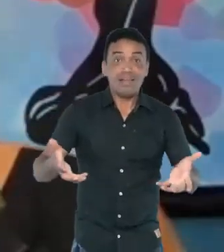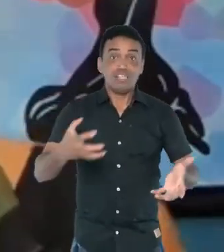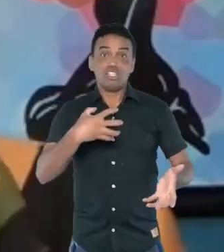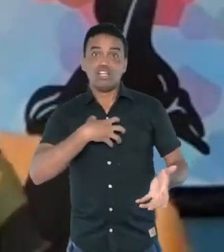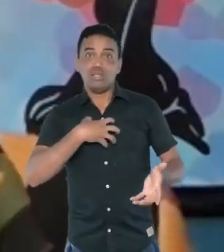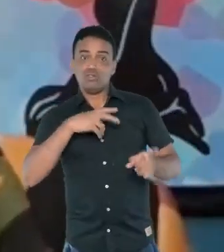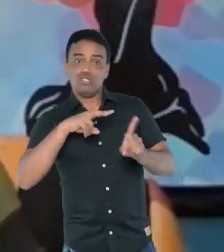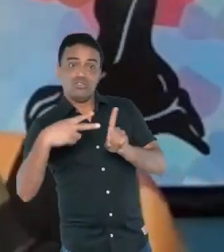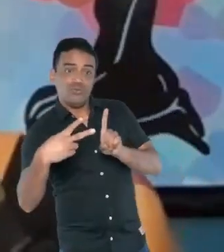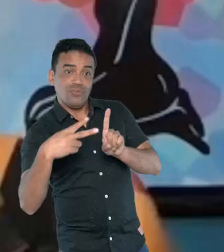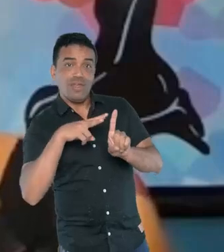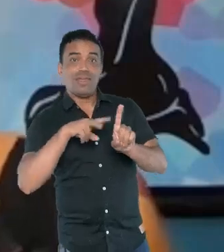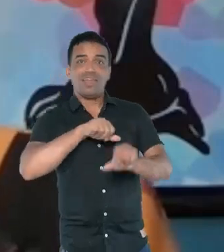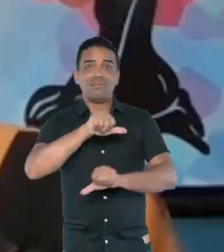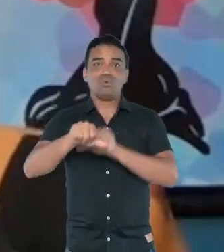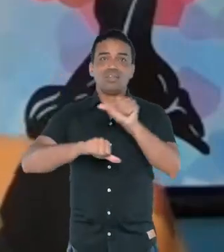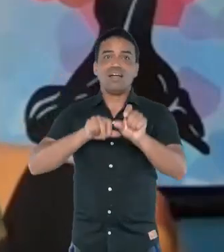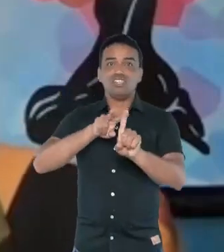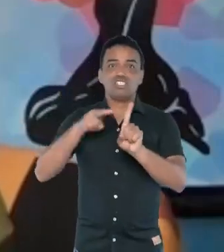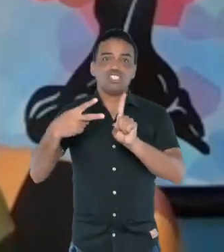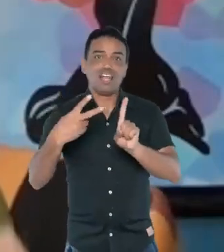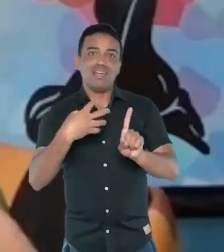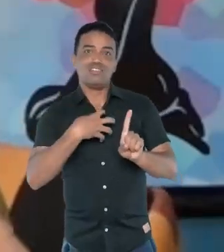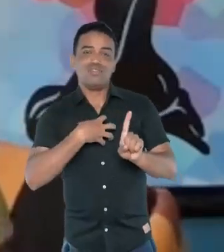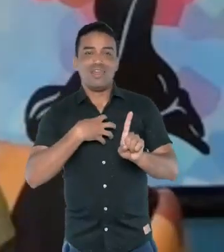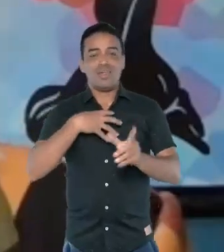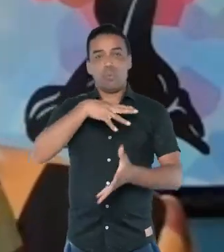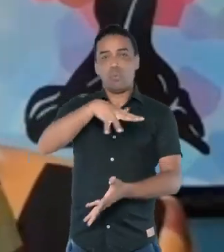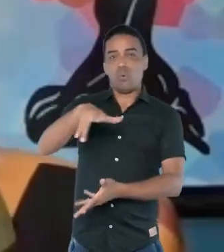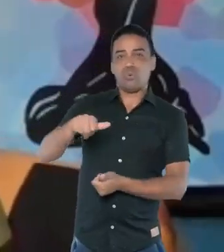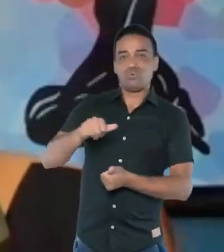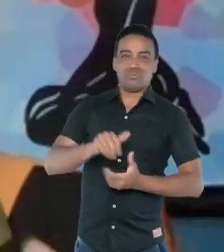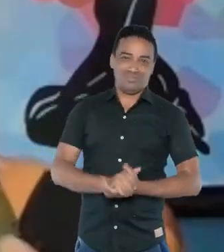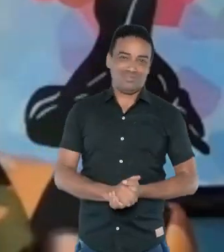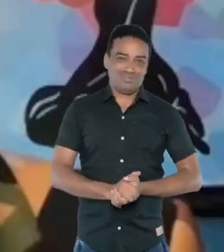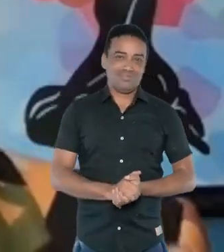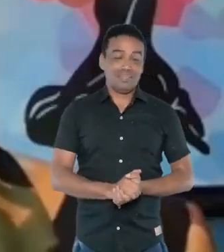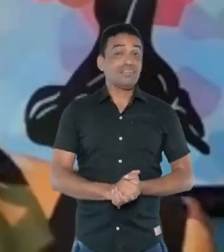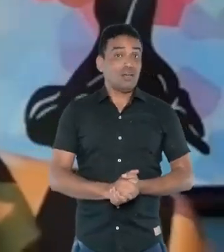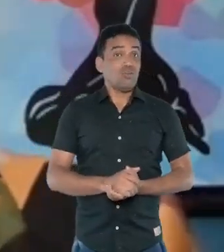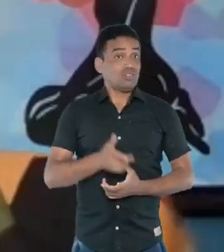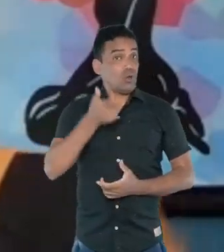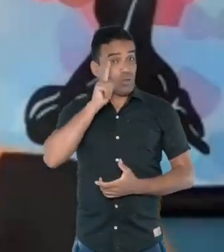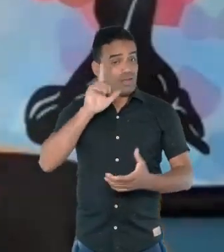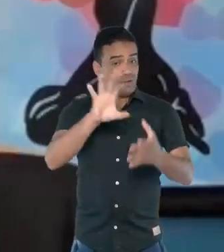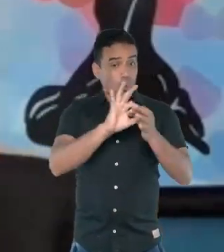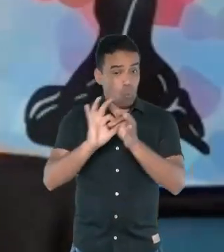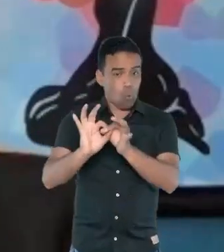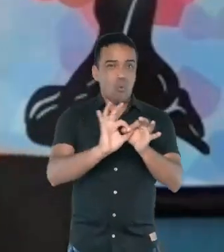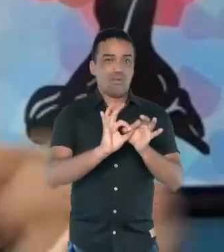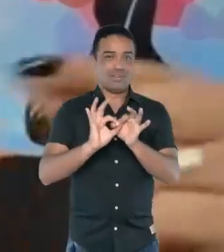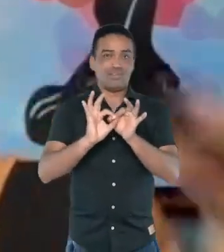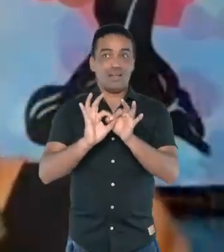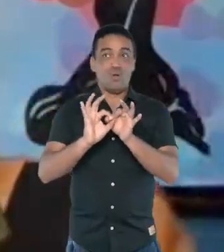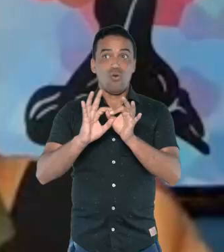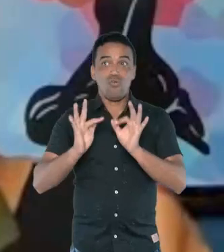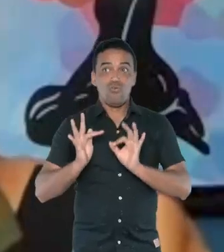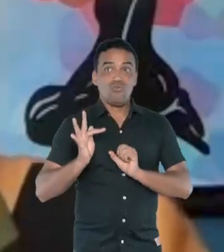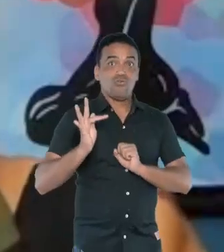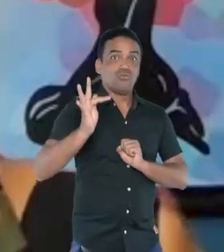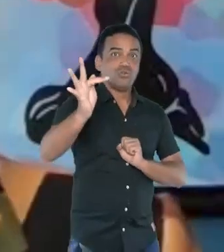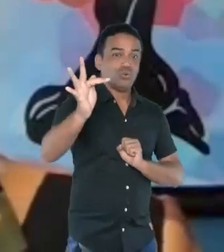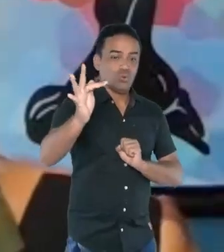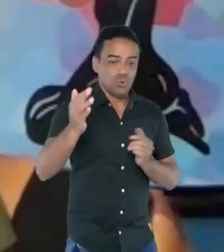mundo. De onde você vem que você faz essa conexão, né, entre o futuro,